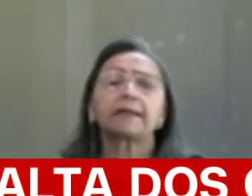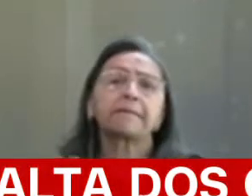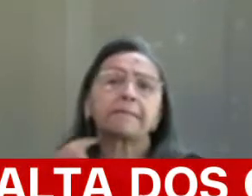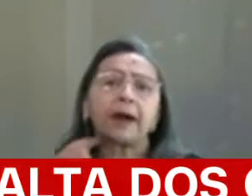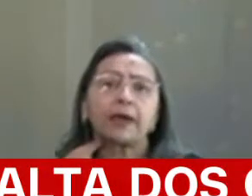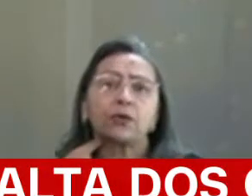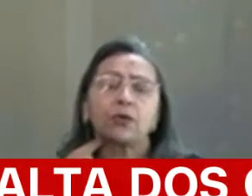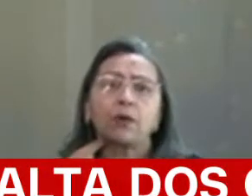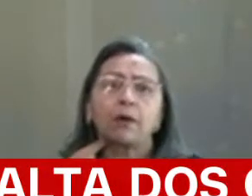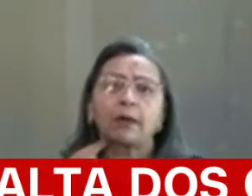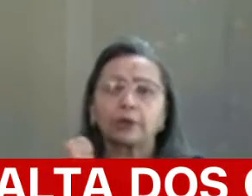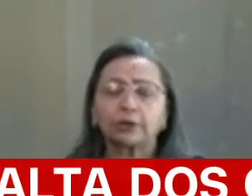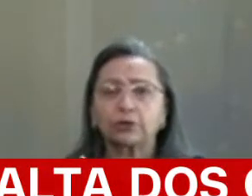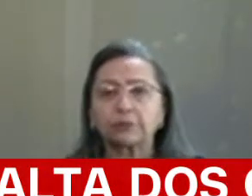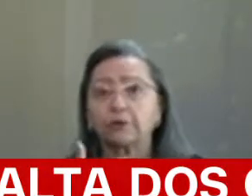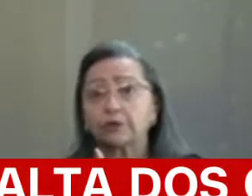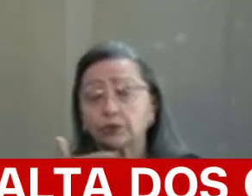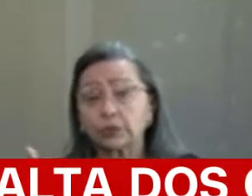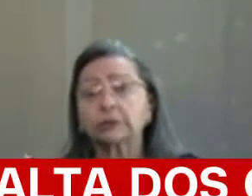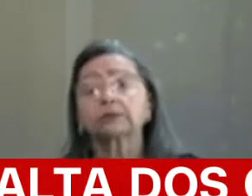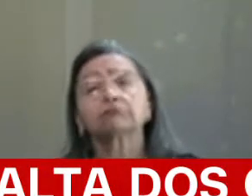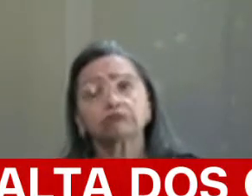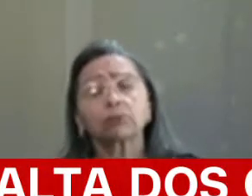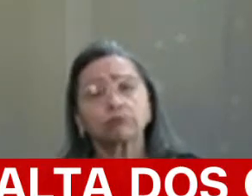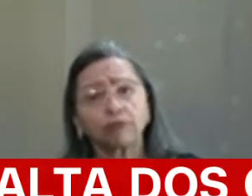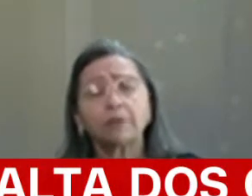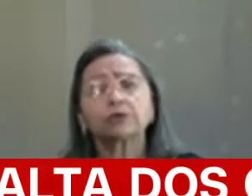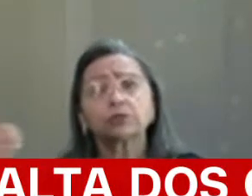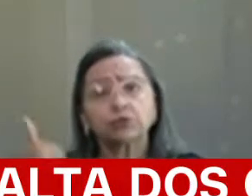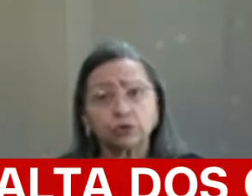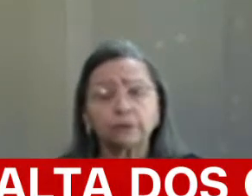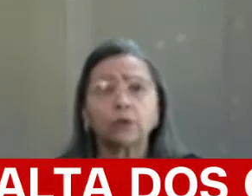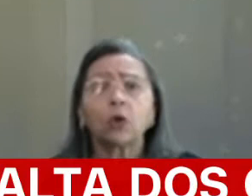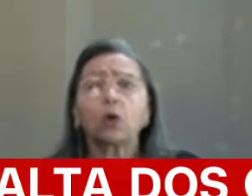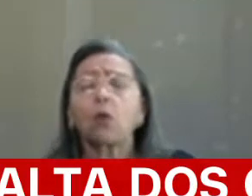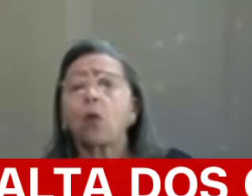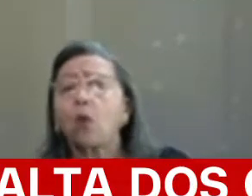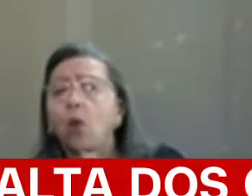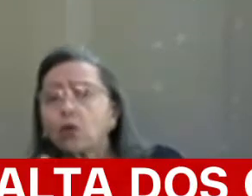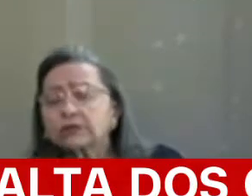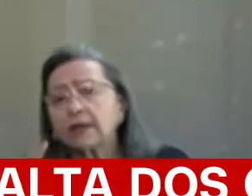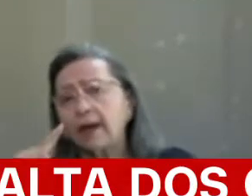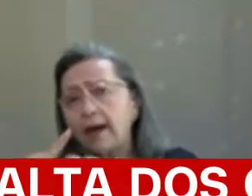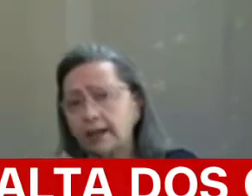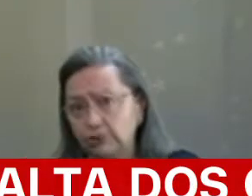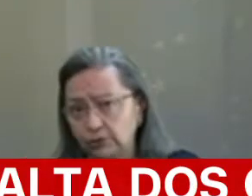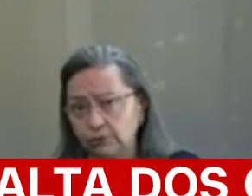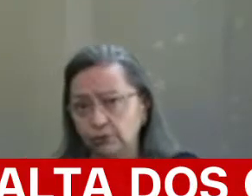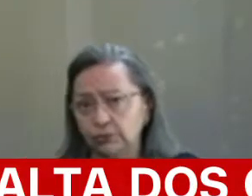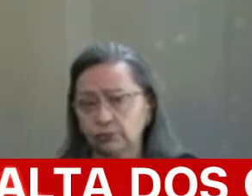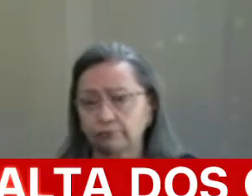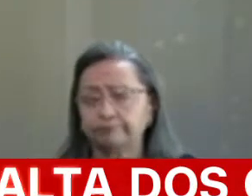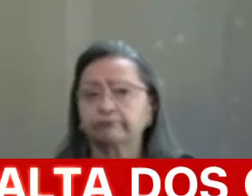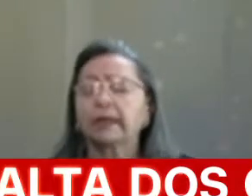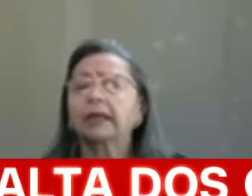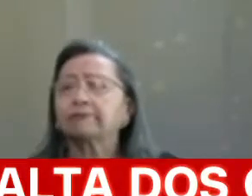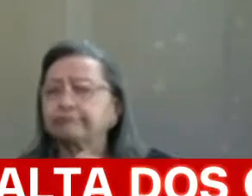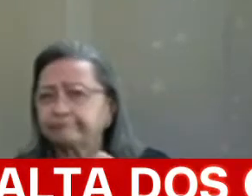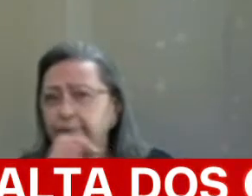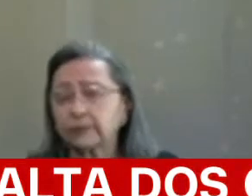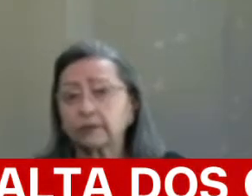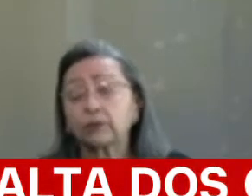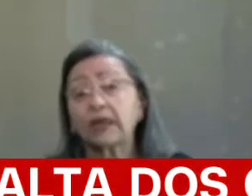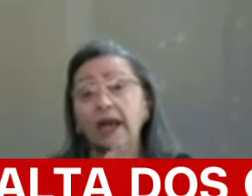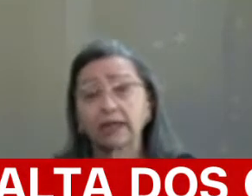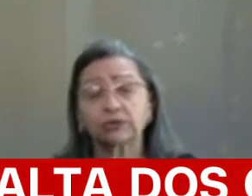passado, sob a forma de substitutivo, com 11 artigos. Nos seus artigos 1º